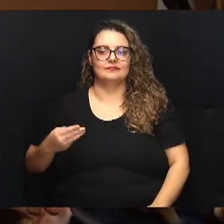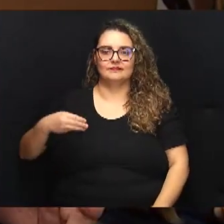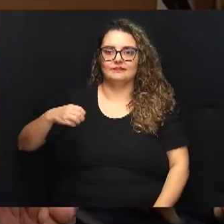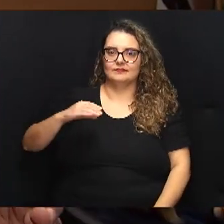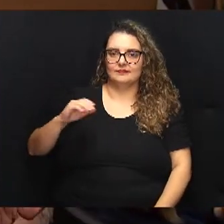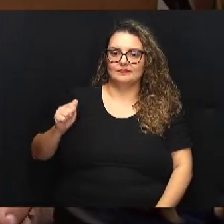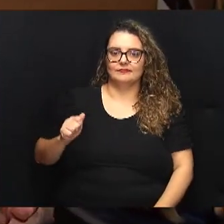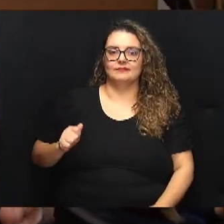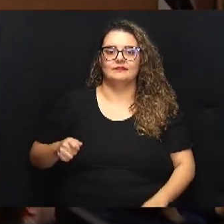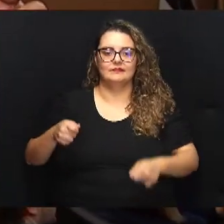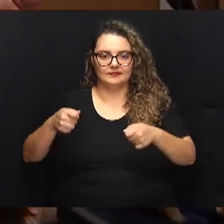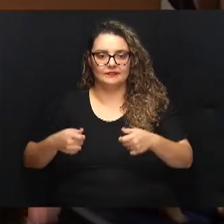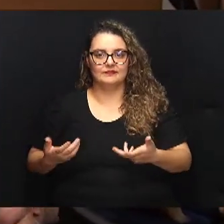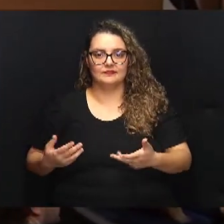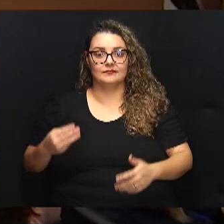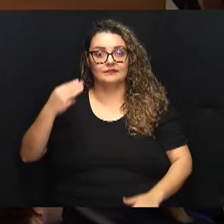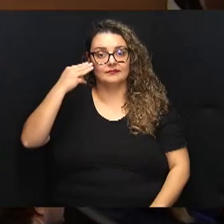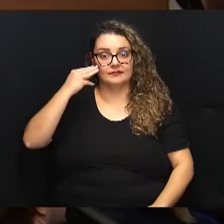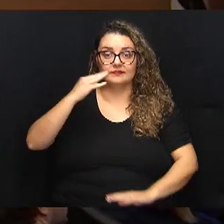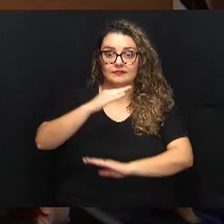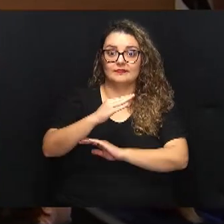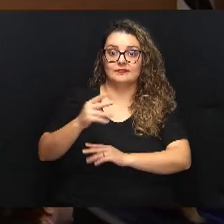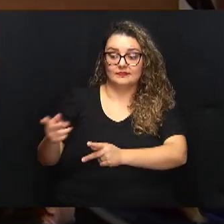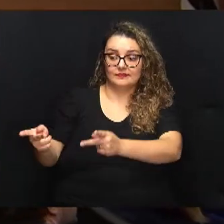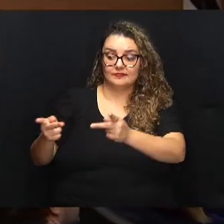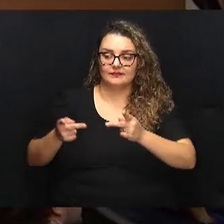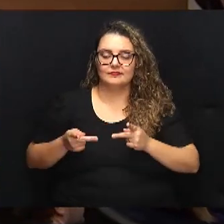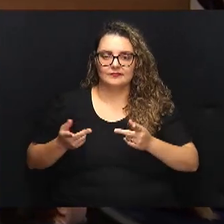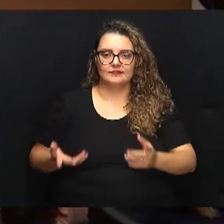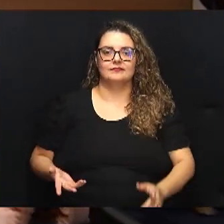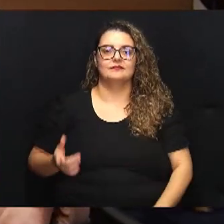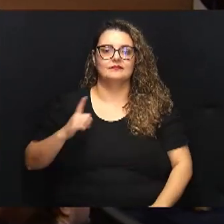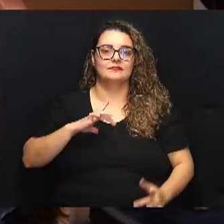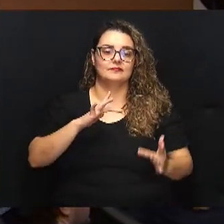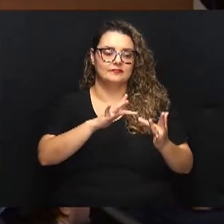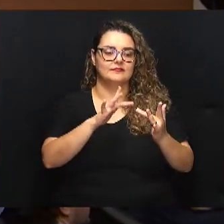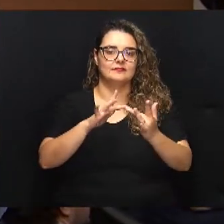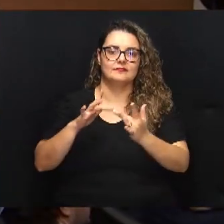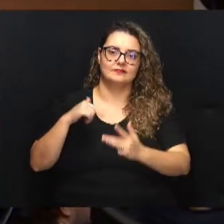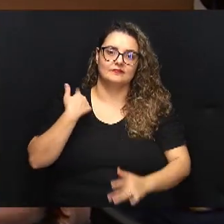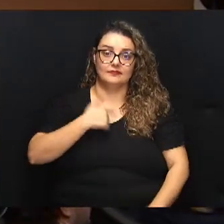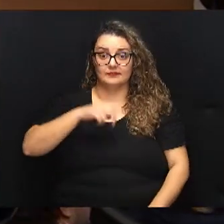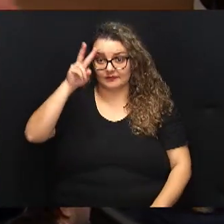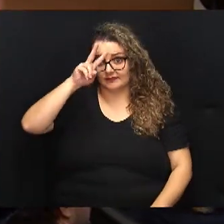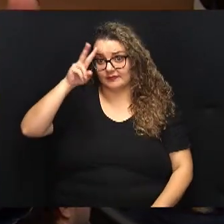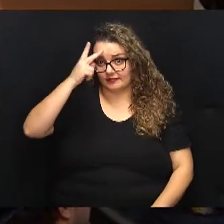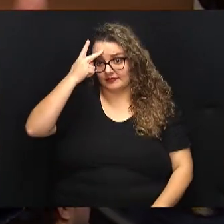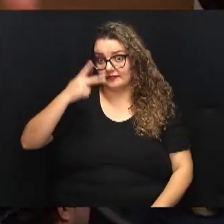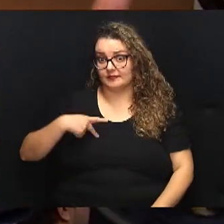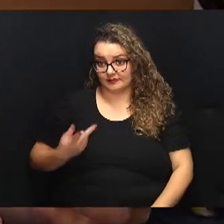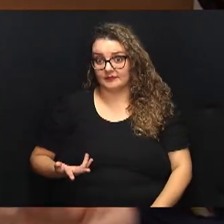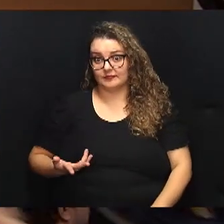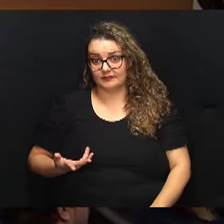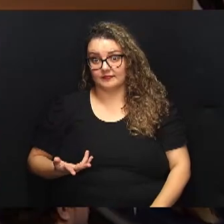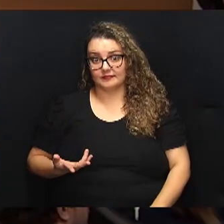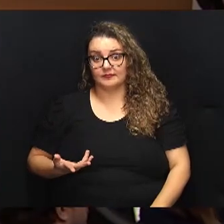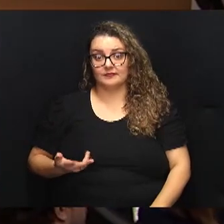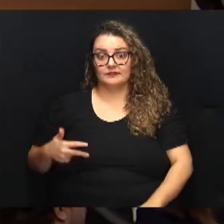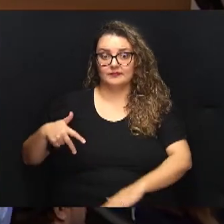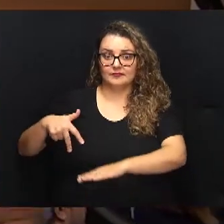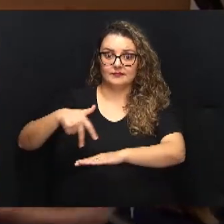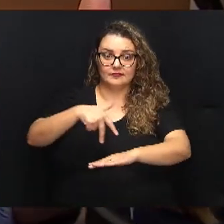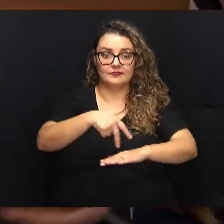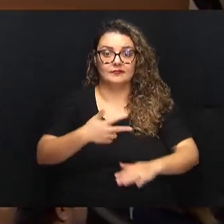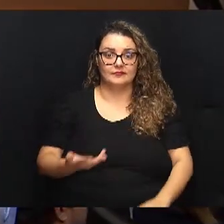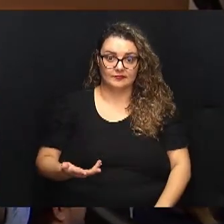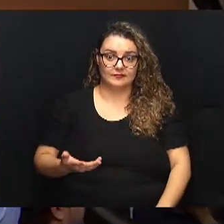né, o Memorial da Câmara, onde as pessoas possam visitar e ter um contato com a nossa história, né, a partir de personagens